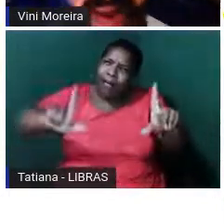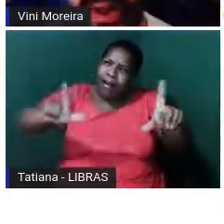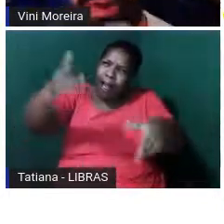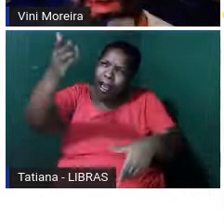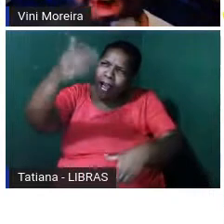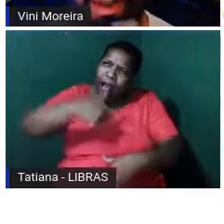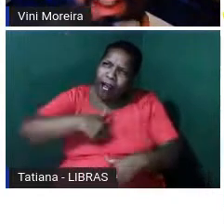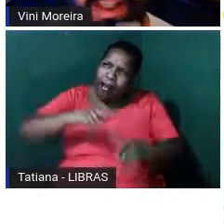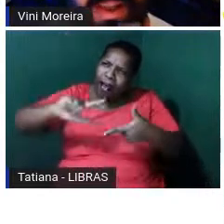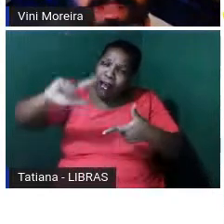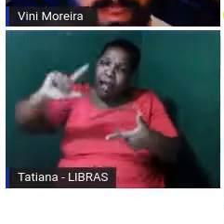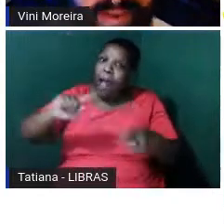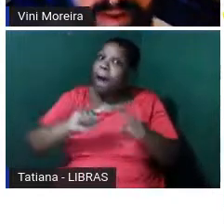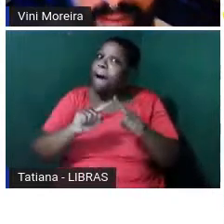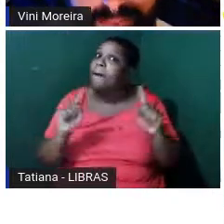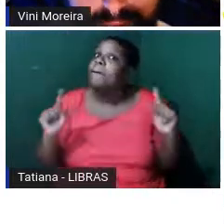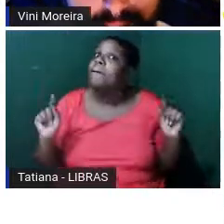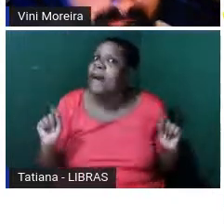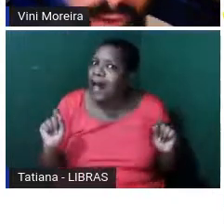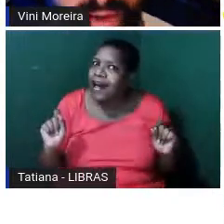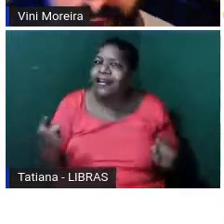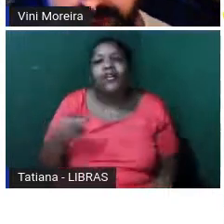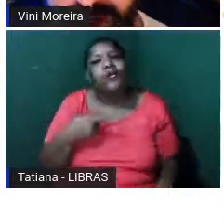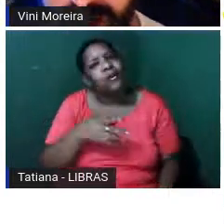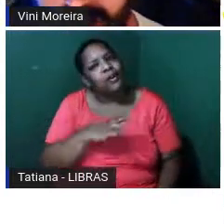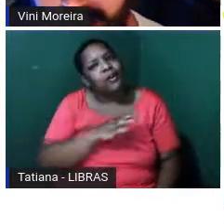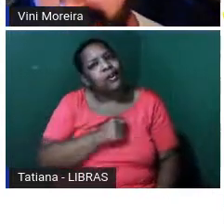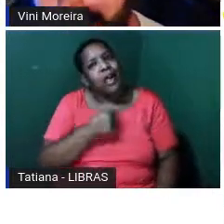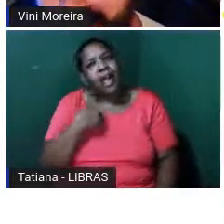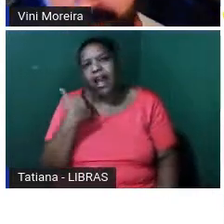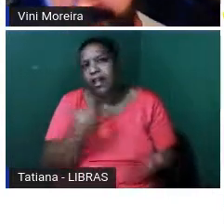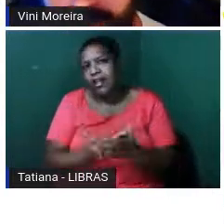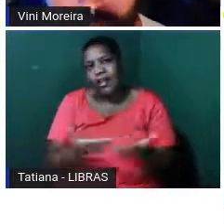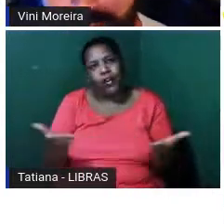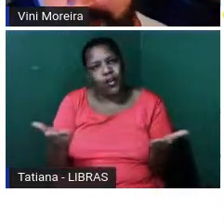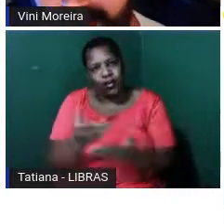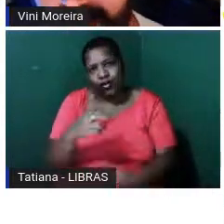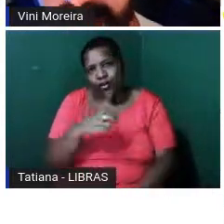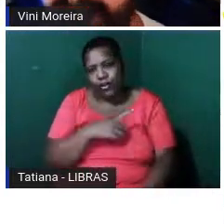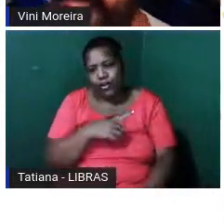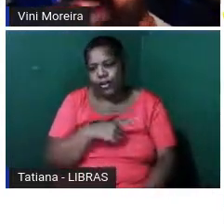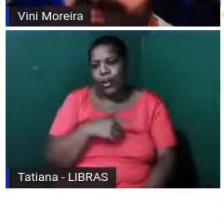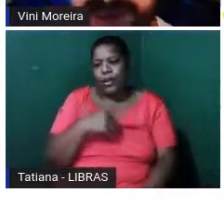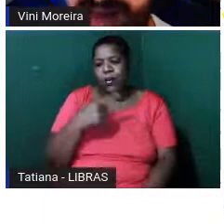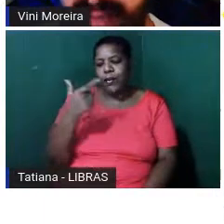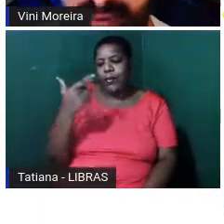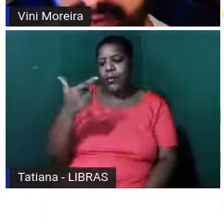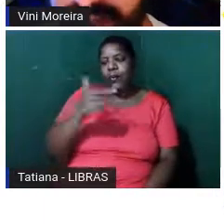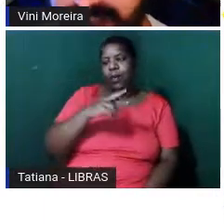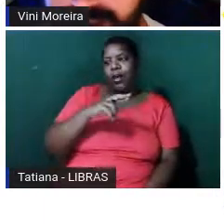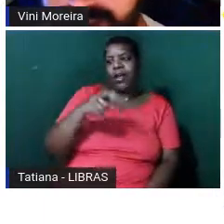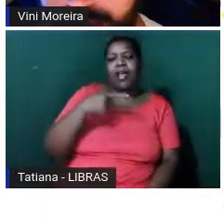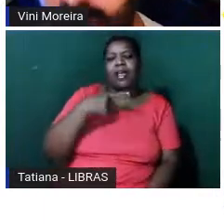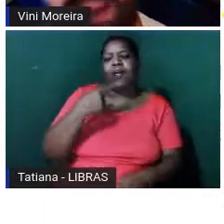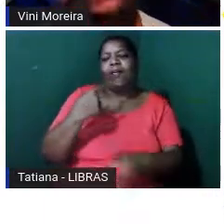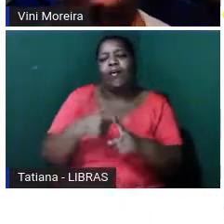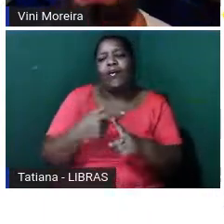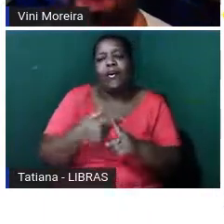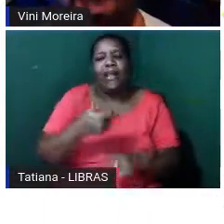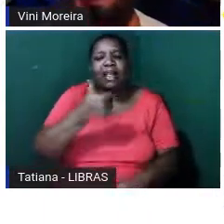tela só que meus queridos até hoje a gente tem isso não é porque passaram-se